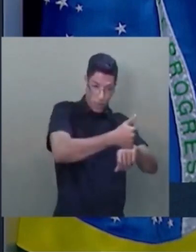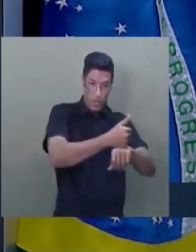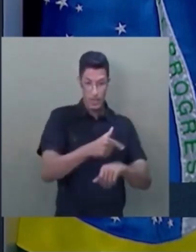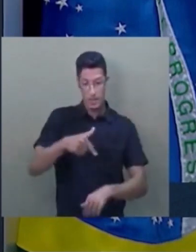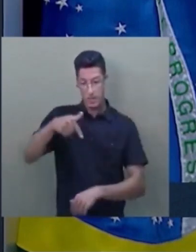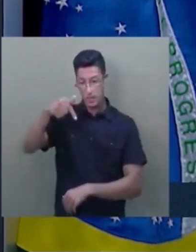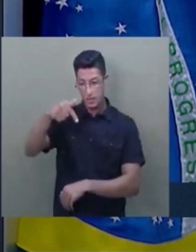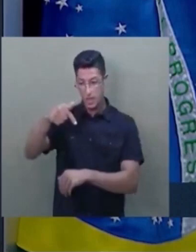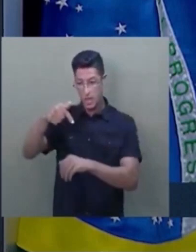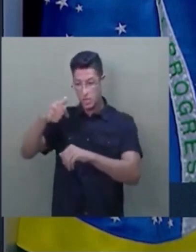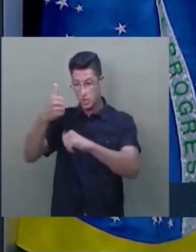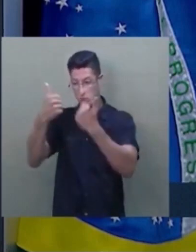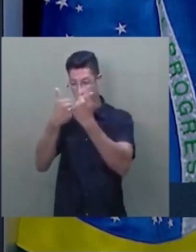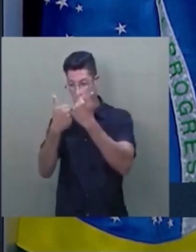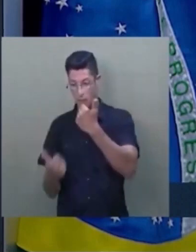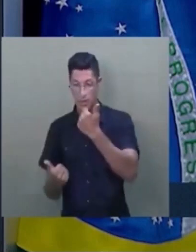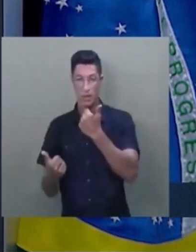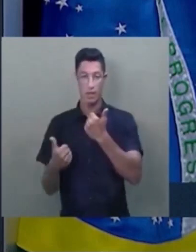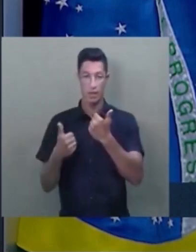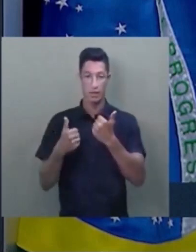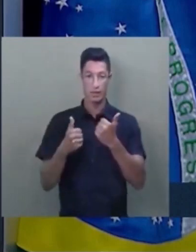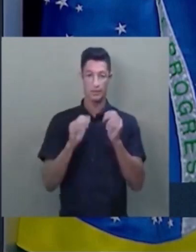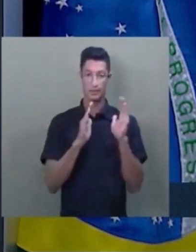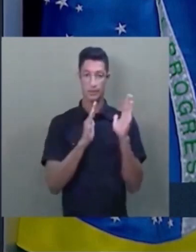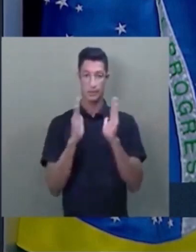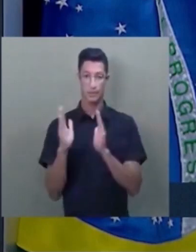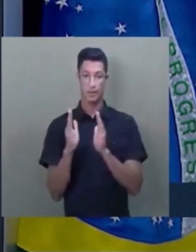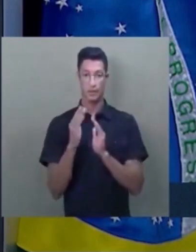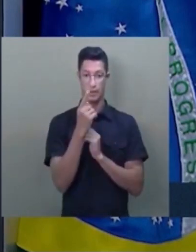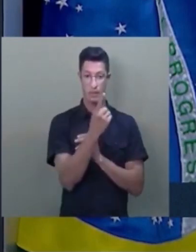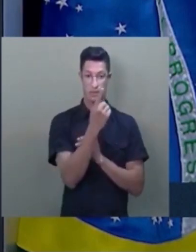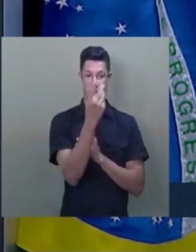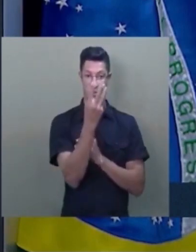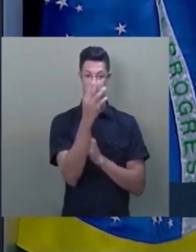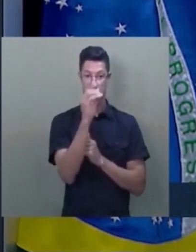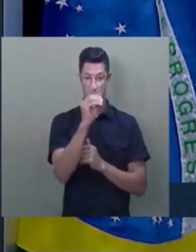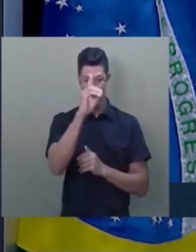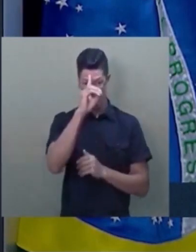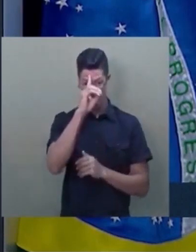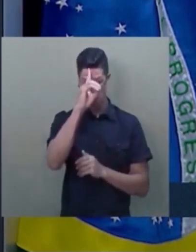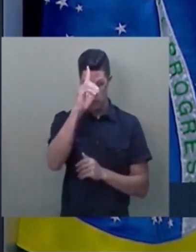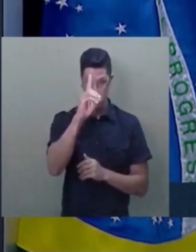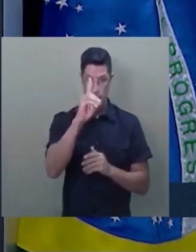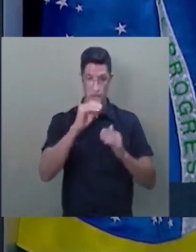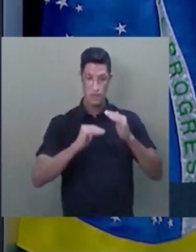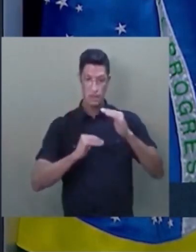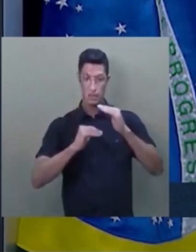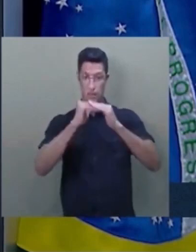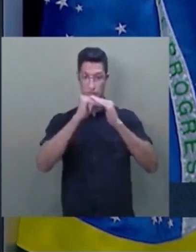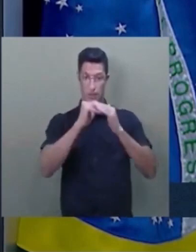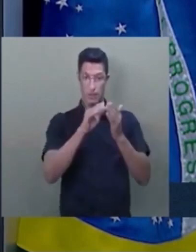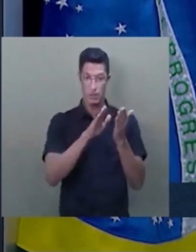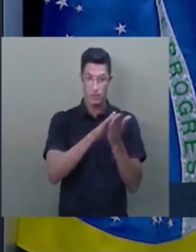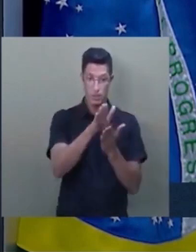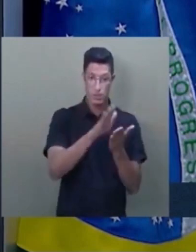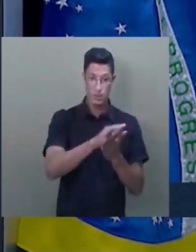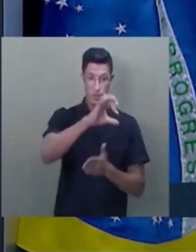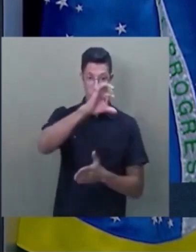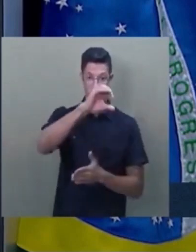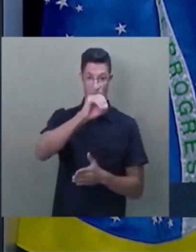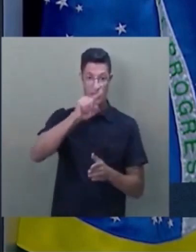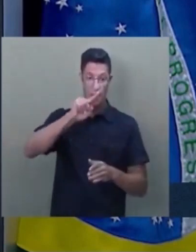7 membros suplentes para, no prazo de 130 dias, com limite de despesas de R$ 90 mil,